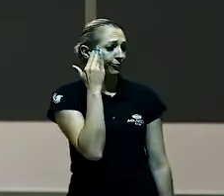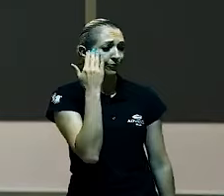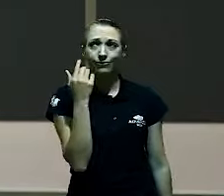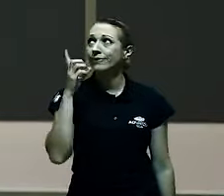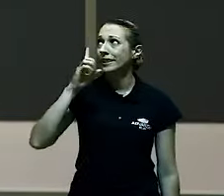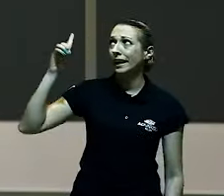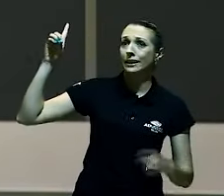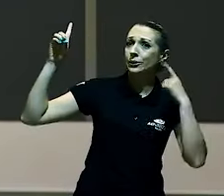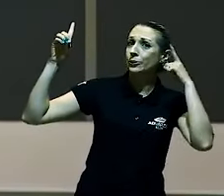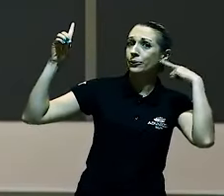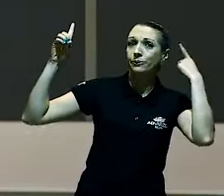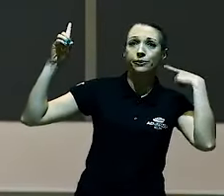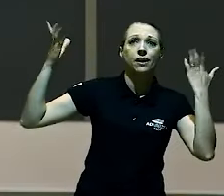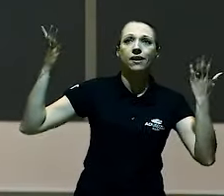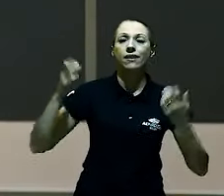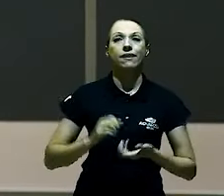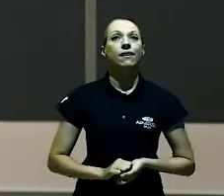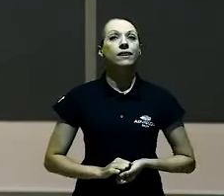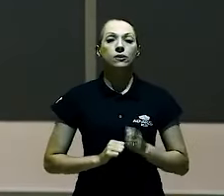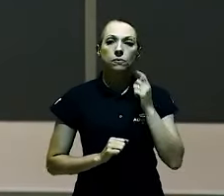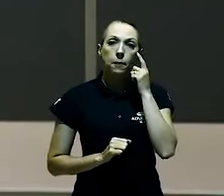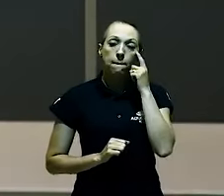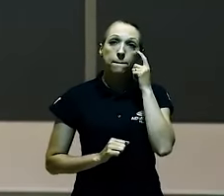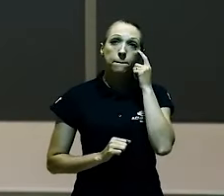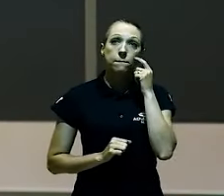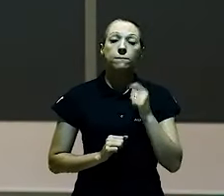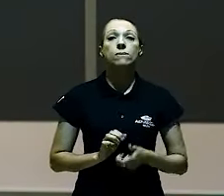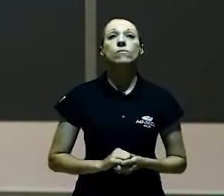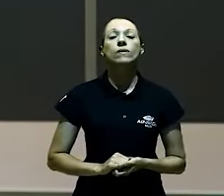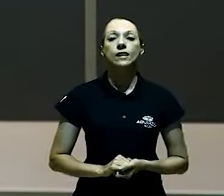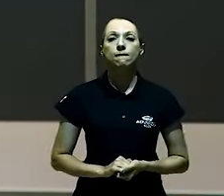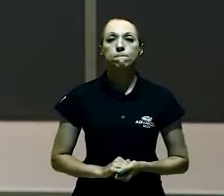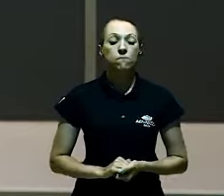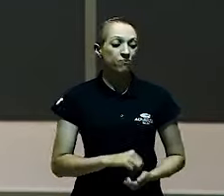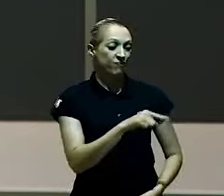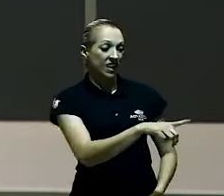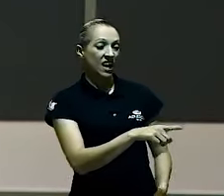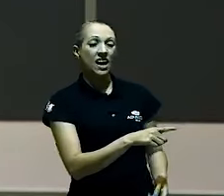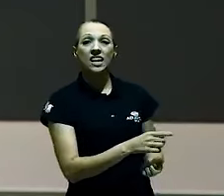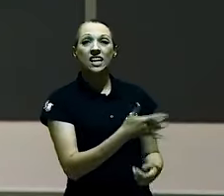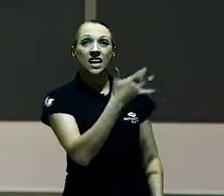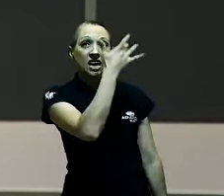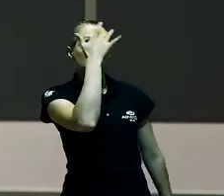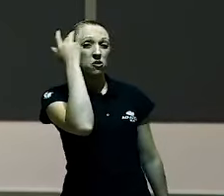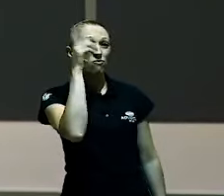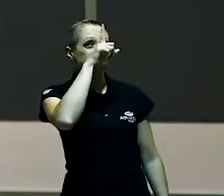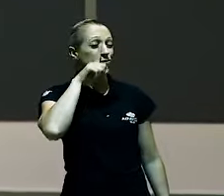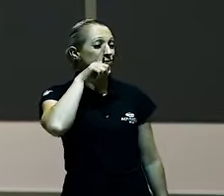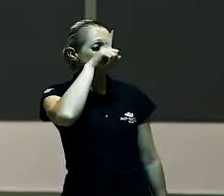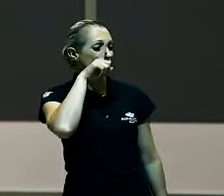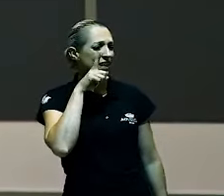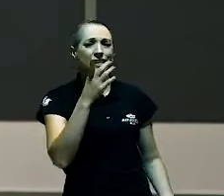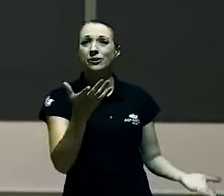a prostituição de uma nação, um adultério espiritual, toda sorte de violência, feitiçaria, rebelião contra Deus.